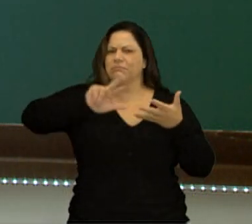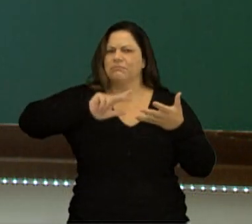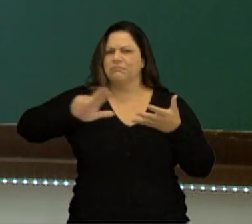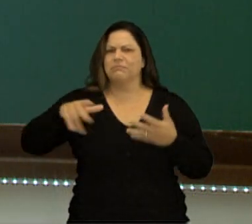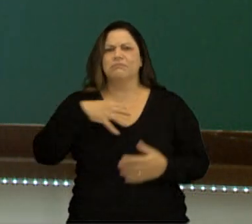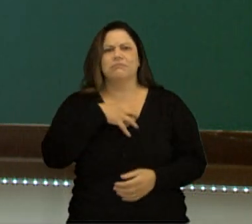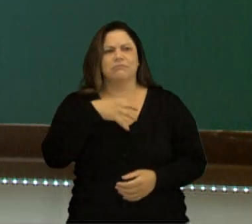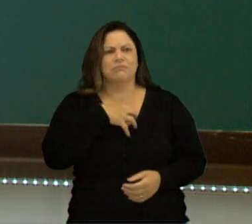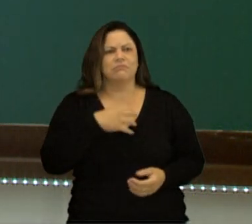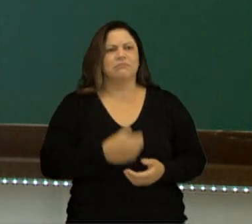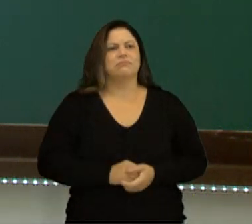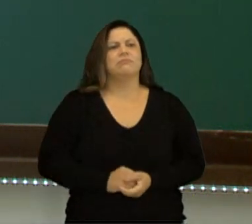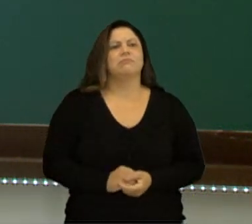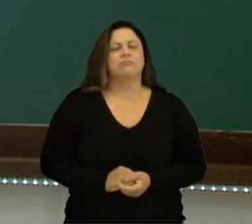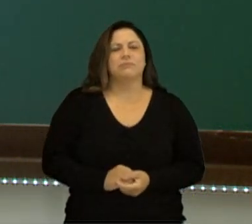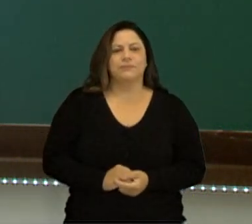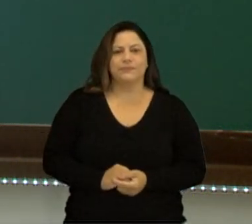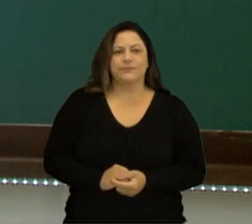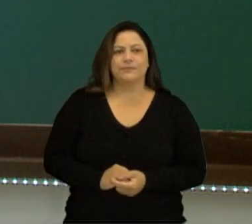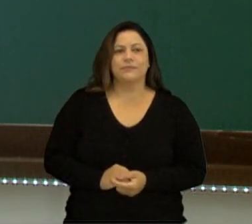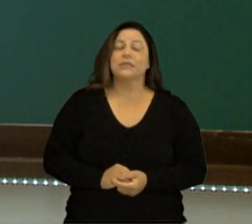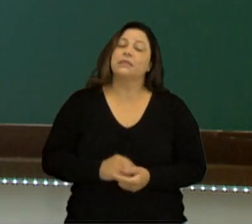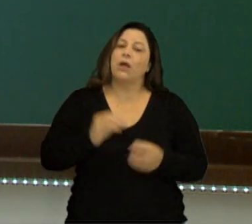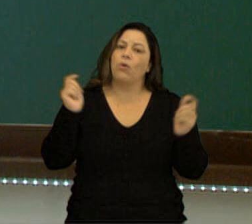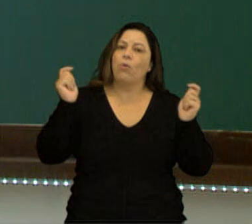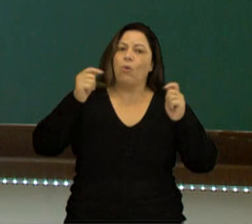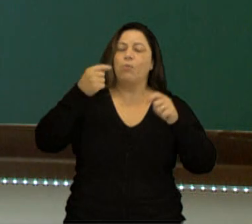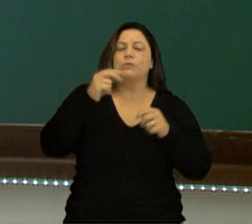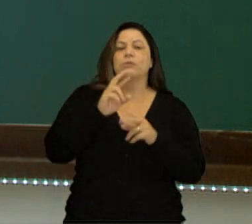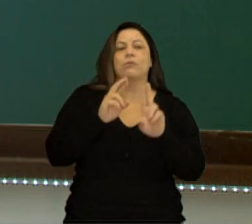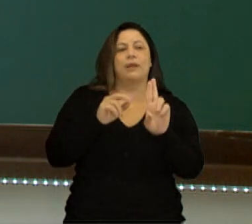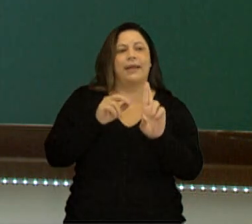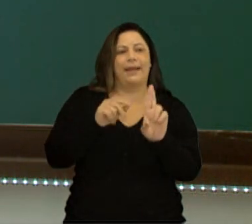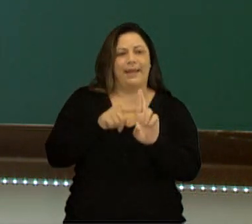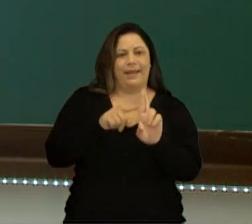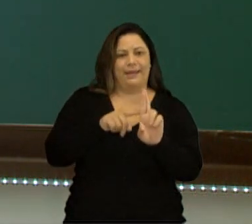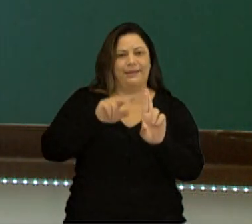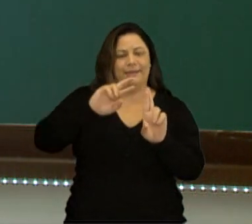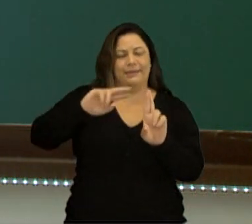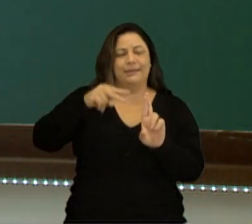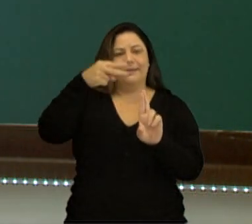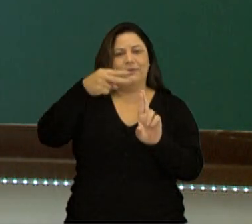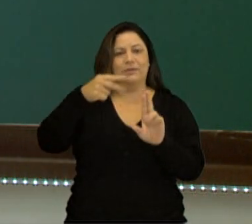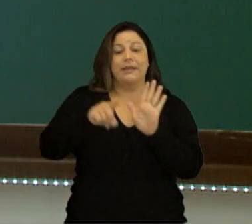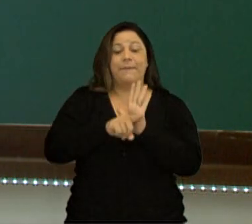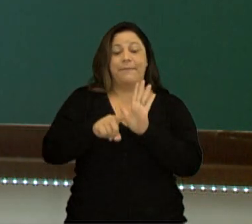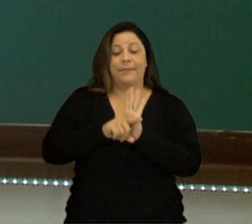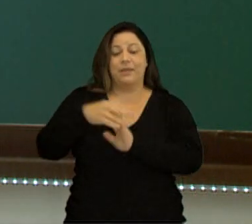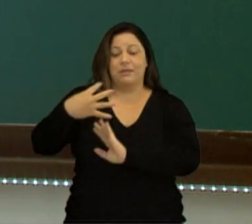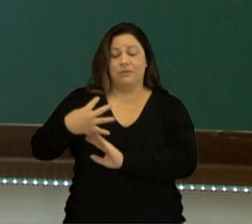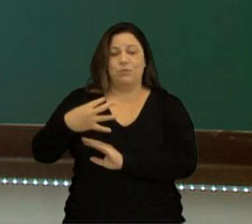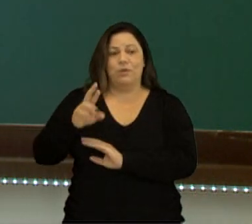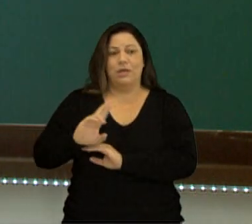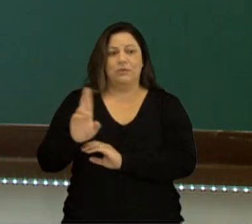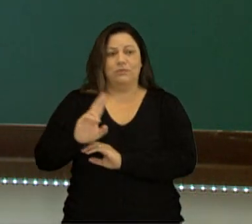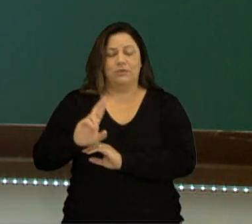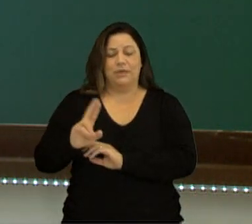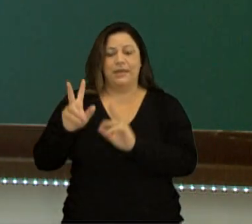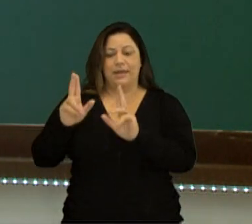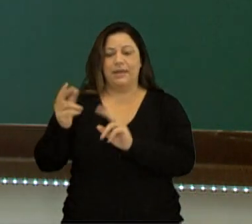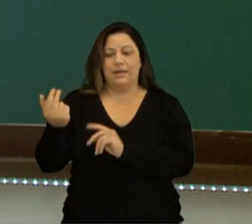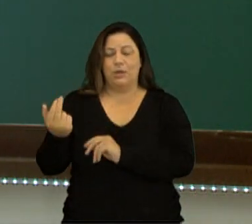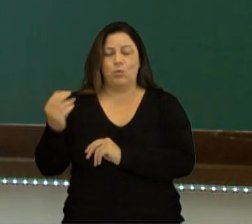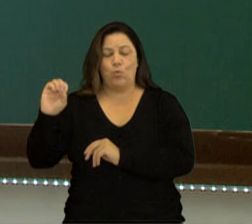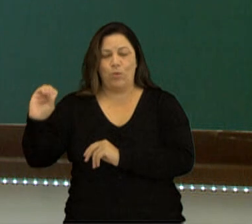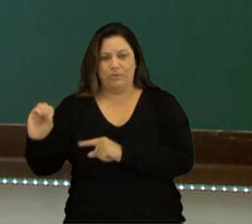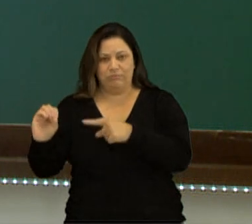Nesse caso aqui a gente optou por passar o r para cá. Ficou r ao quadrado menos 4r igual a zero.